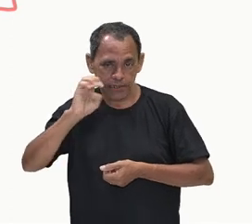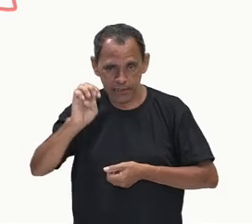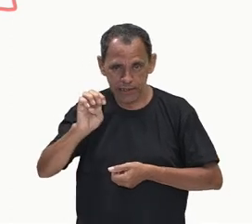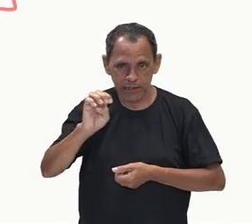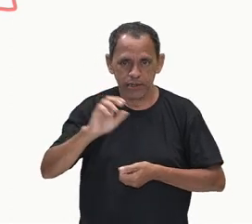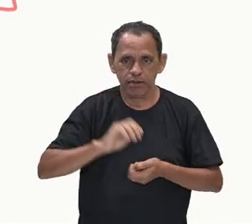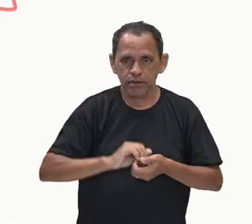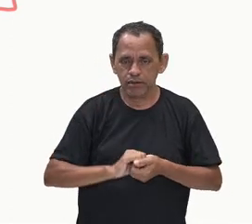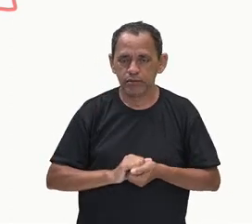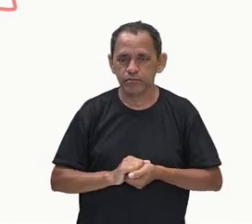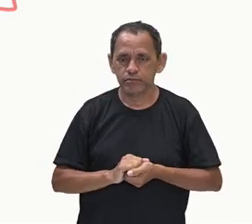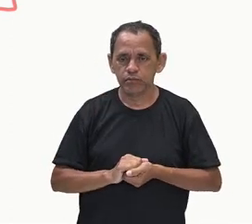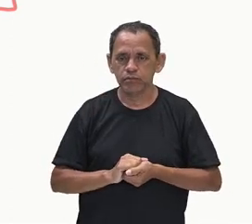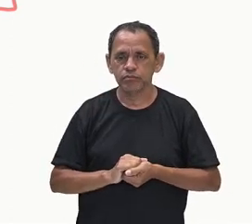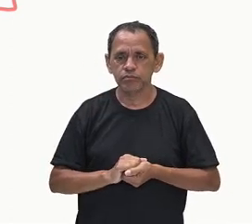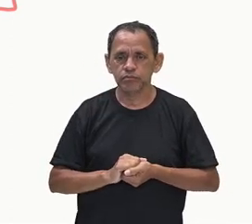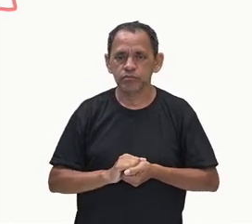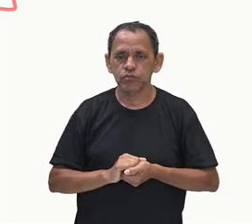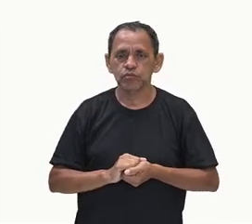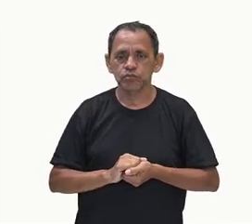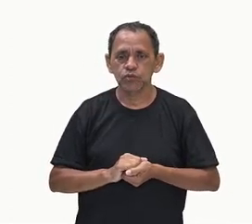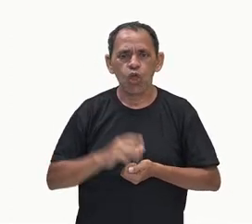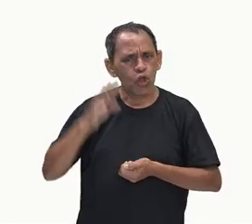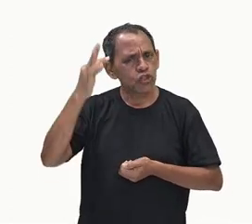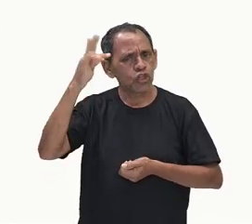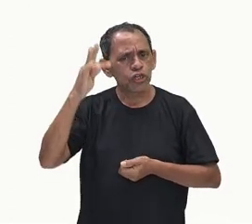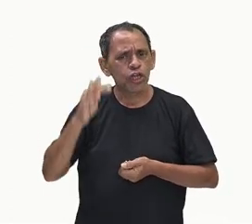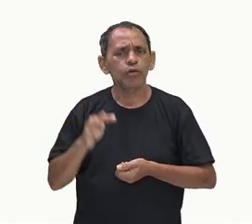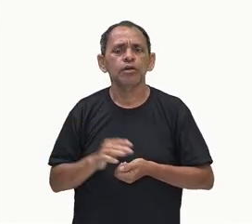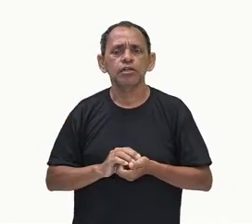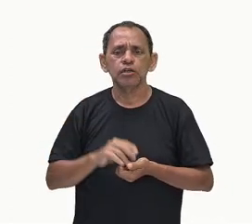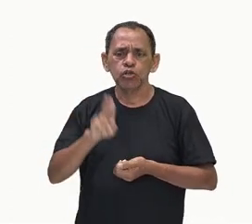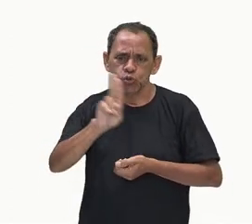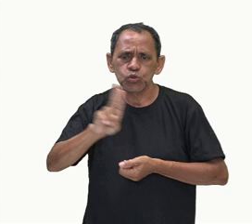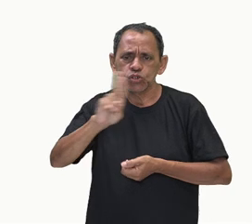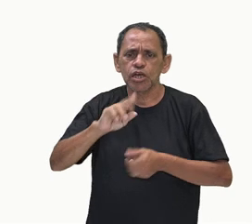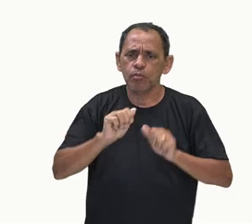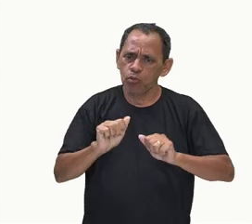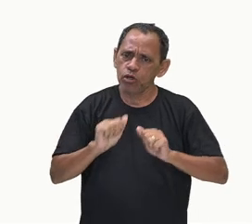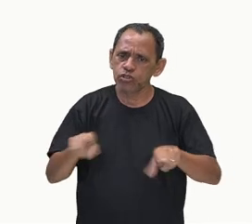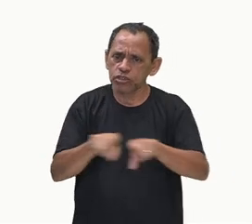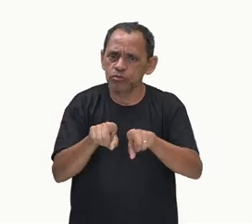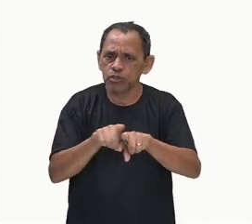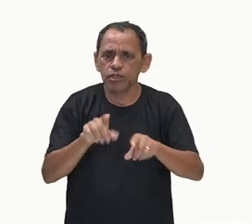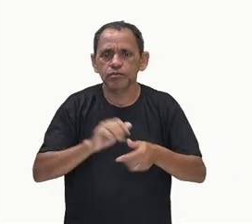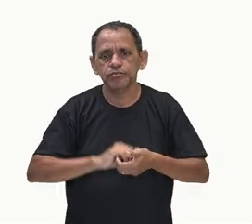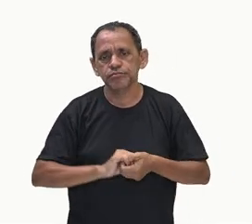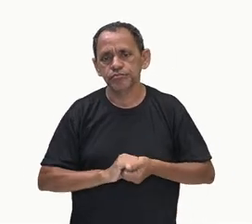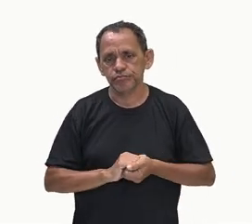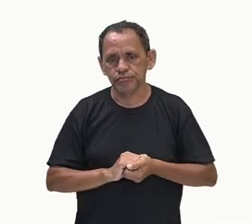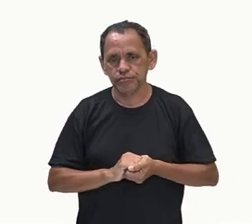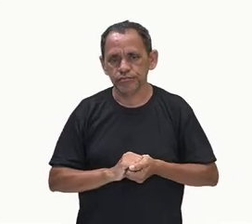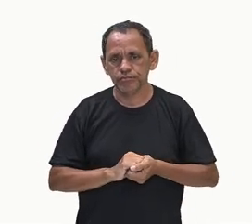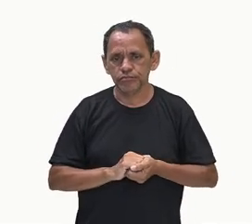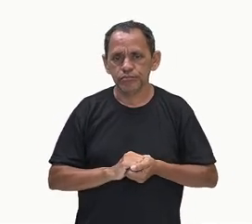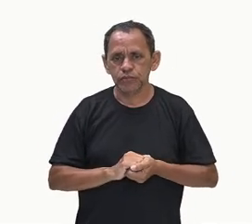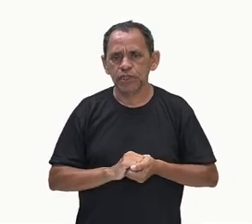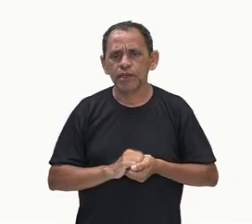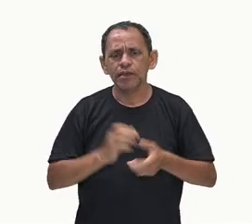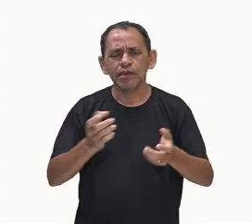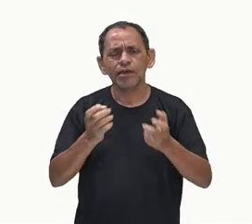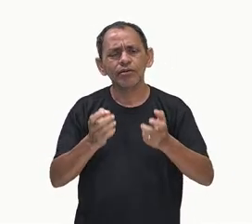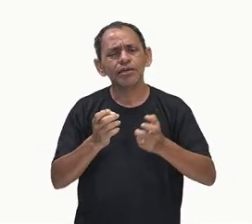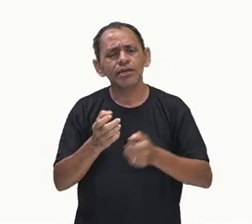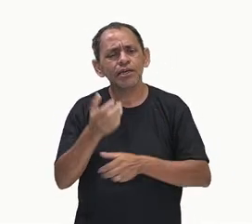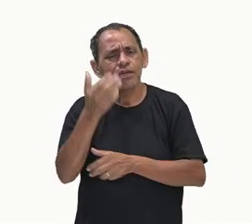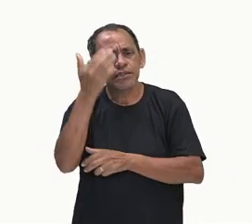vocês verem que realmente o teorema de Tales funciona e a gente quer aqui saber qual